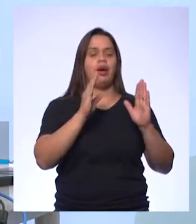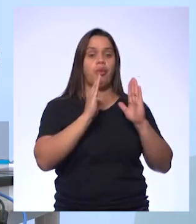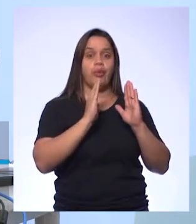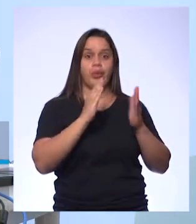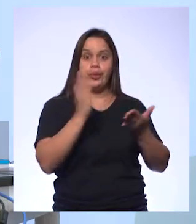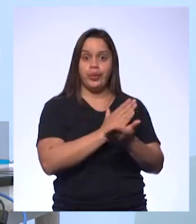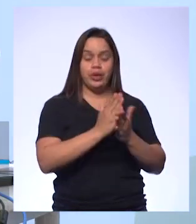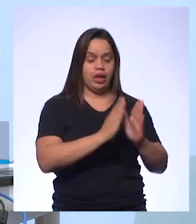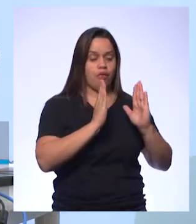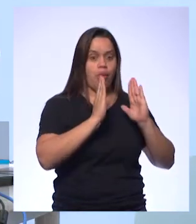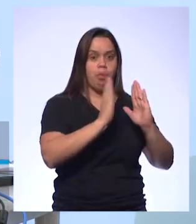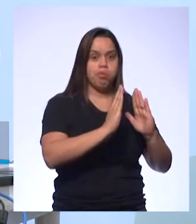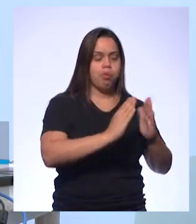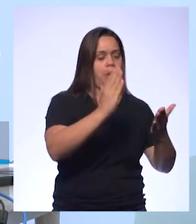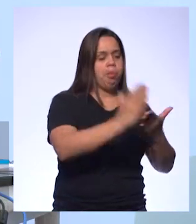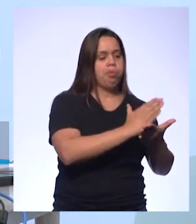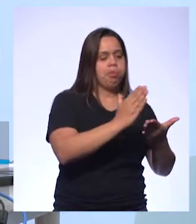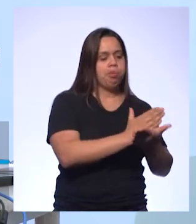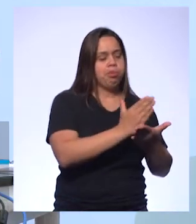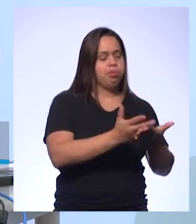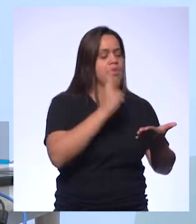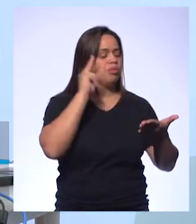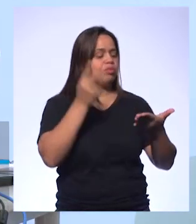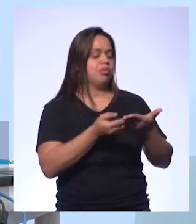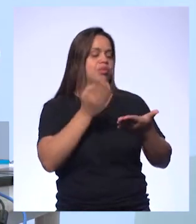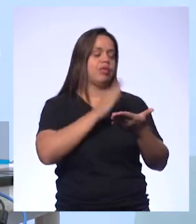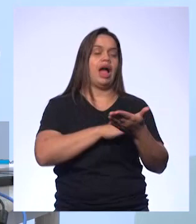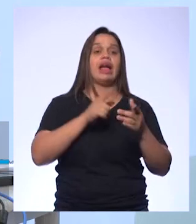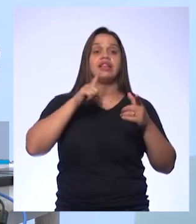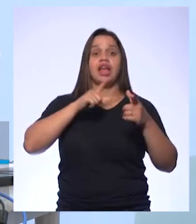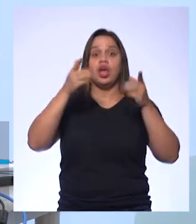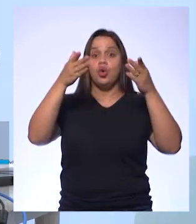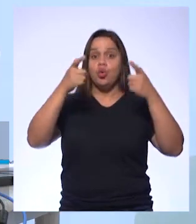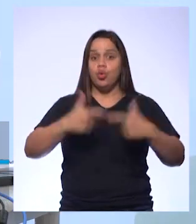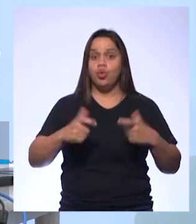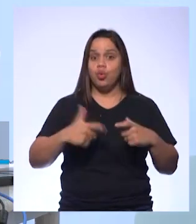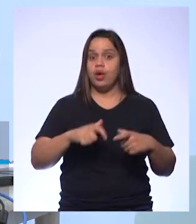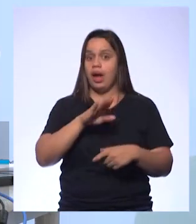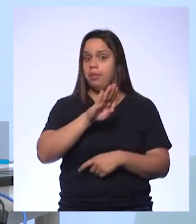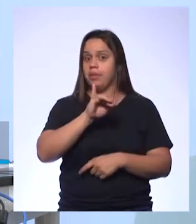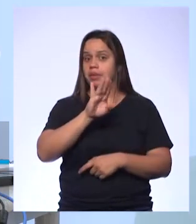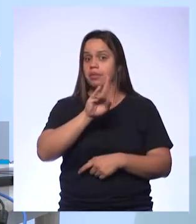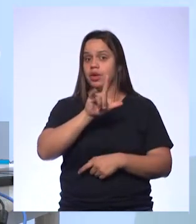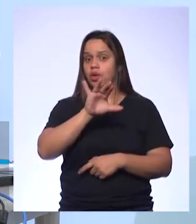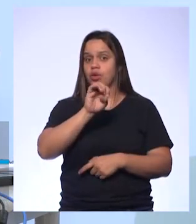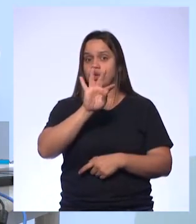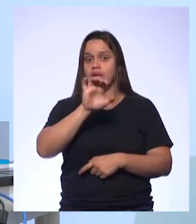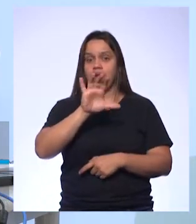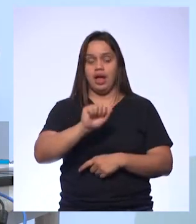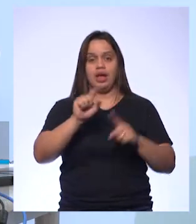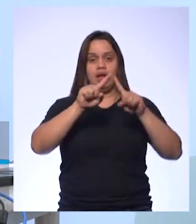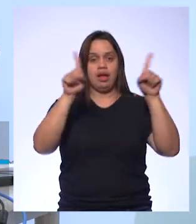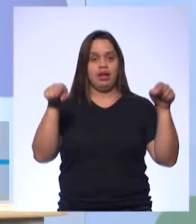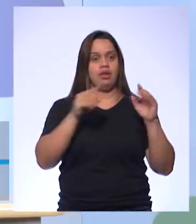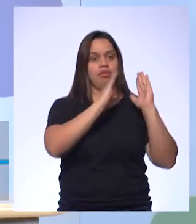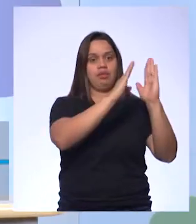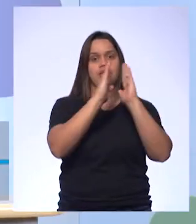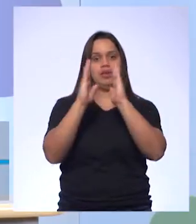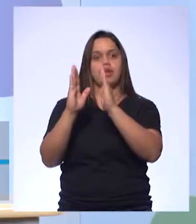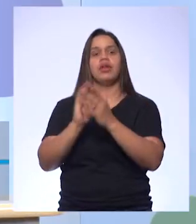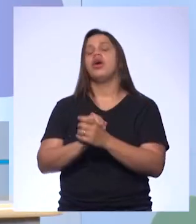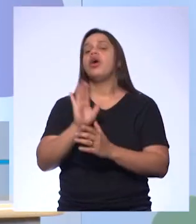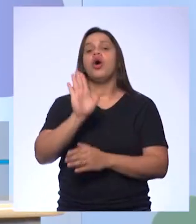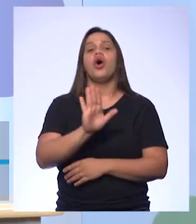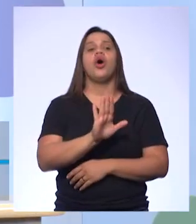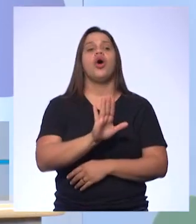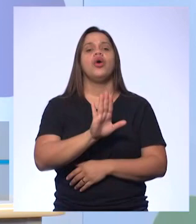enciclopédia, um dicionário, ia na biblioteca, a gente não tinha essa de procurar no Ô, Dani, buscador. vamos fazer uma interação com eles